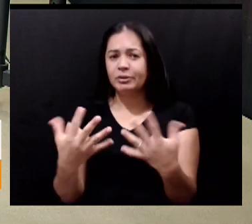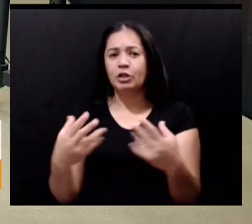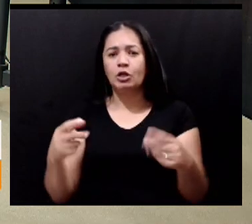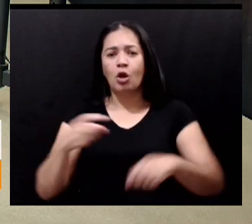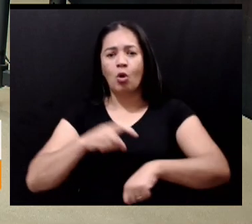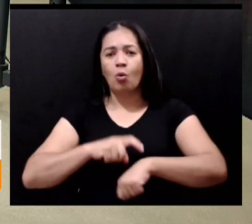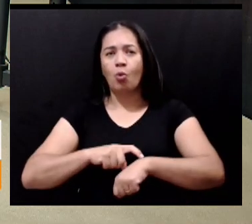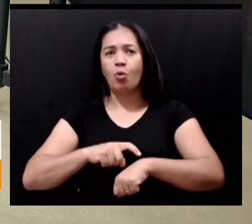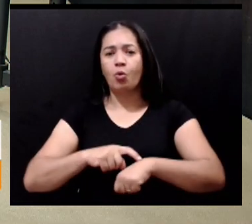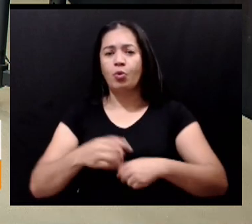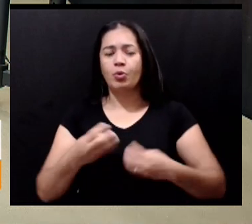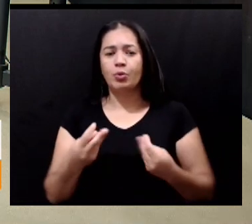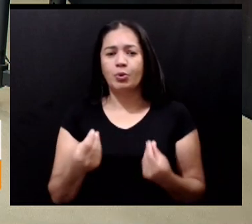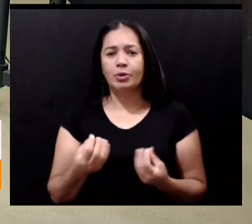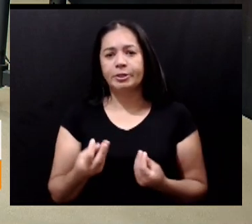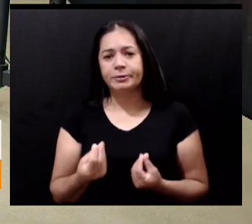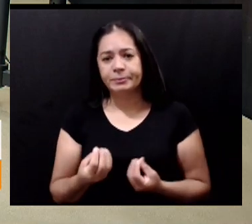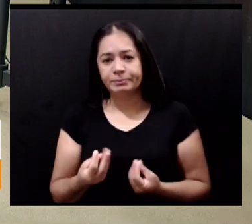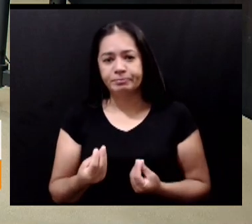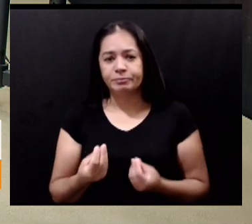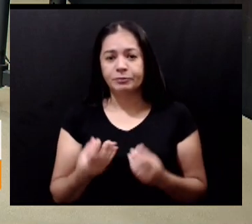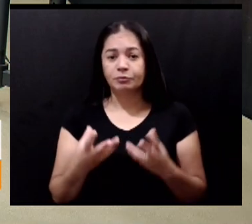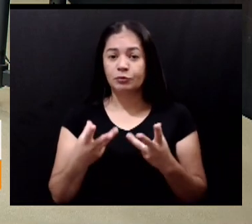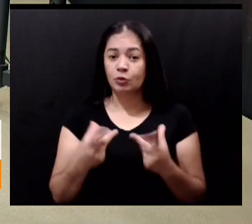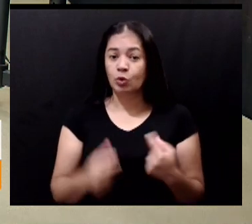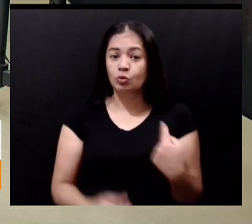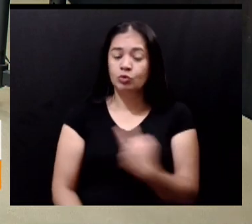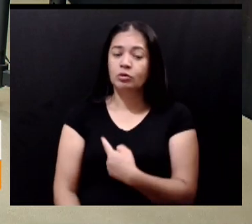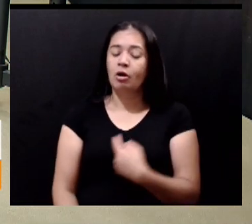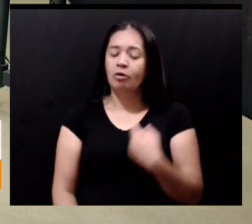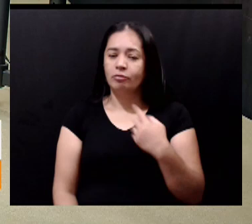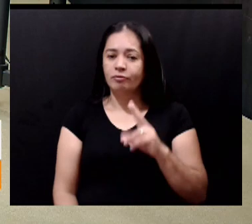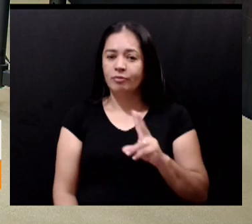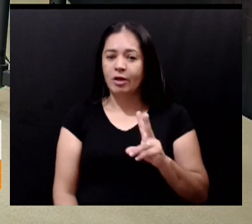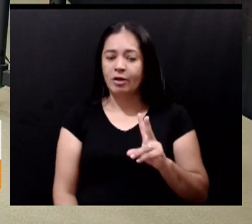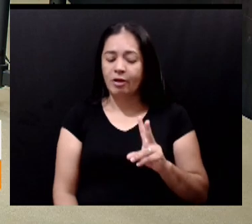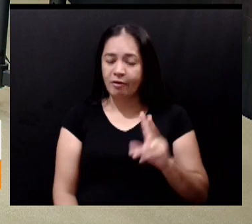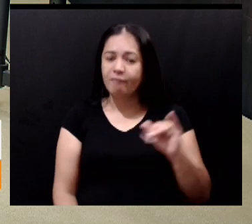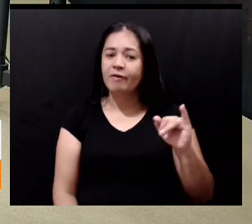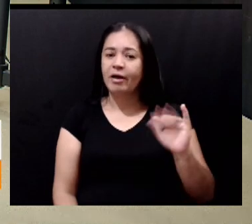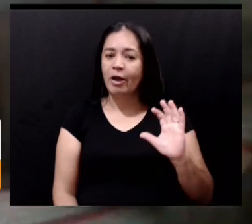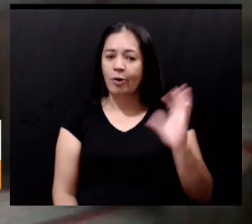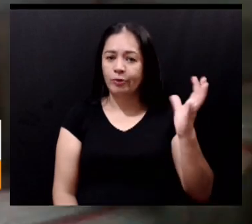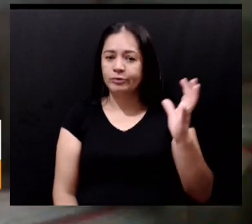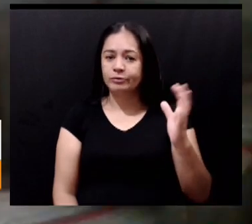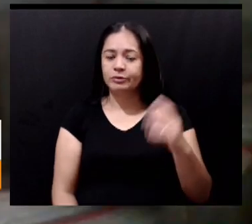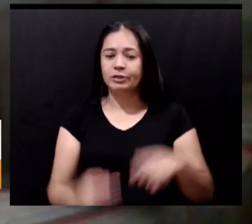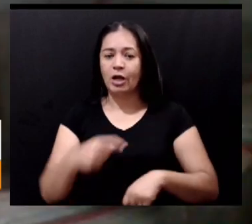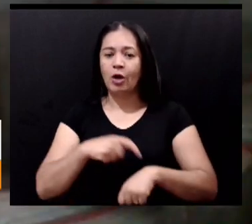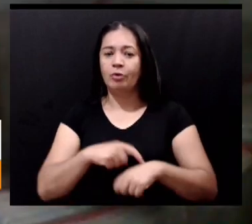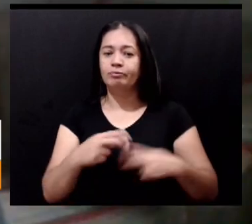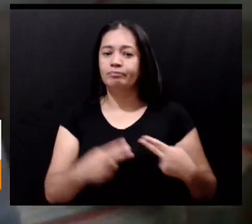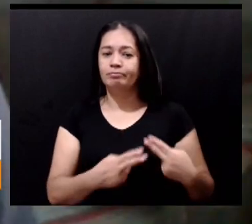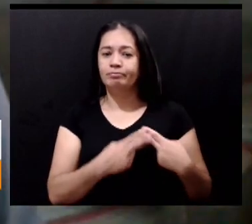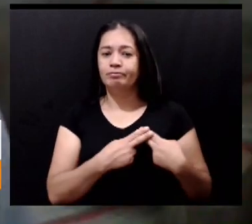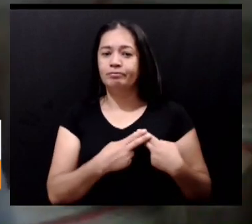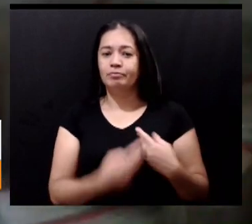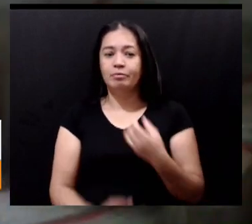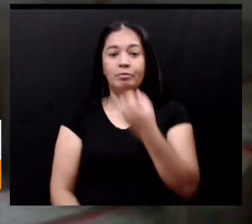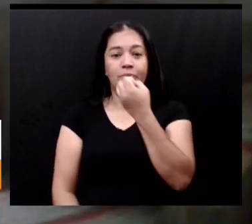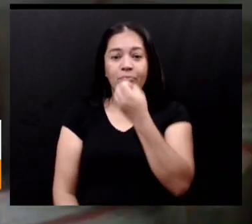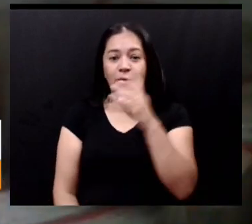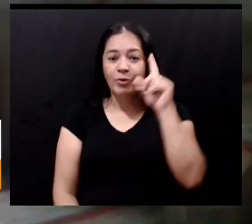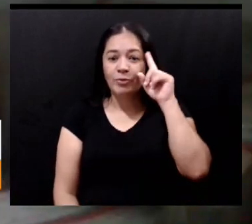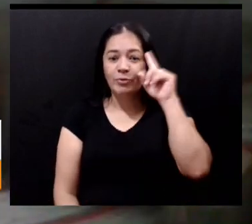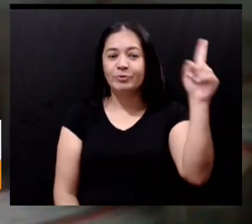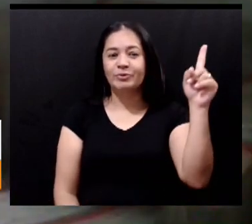que todos nós vamos passar um dia, que é o momento de luto. Bom dia. Bom dia, para mim é um